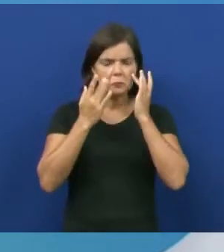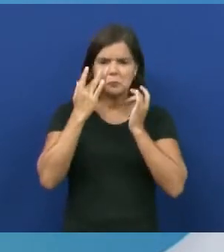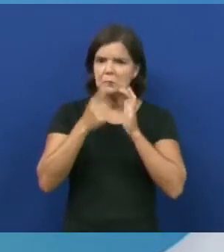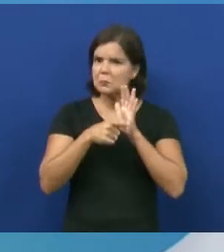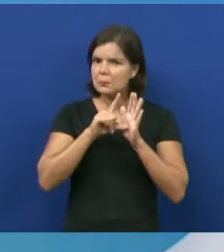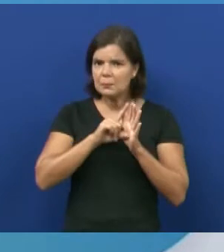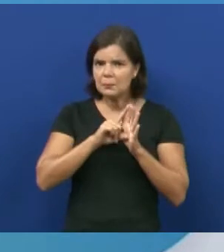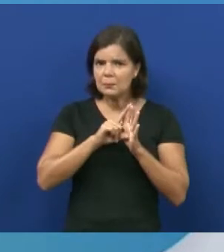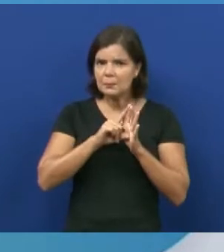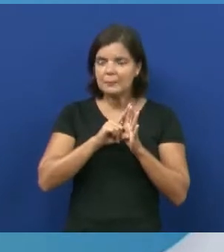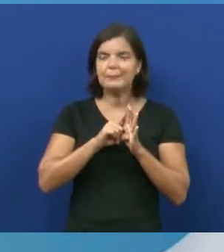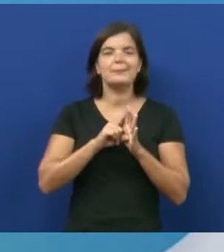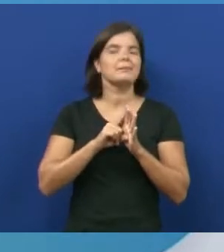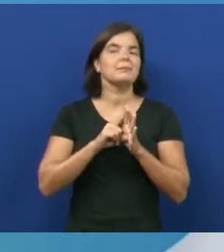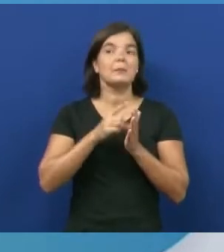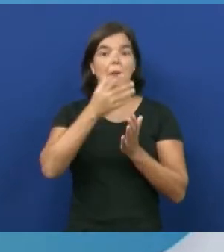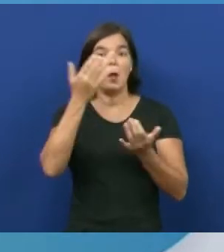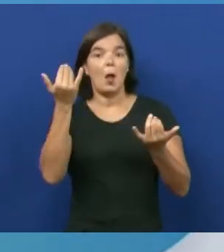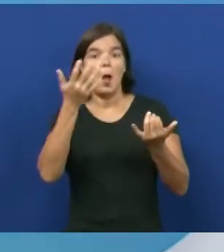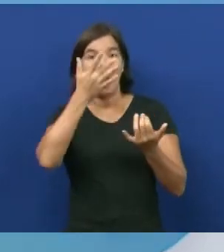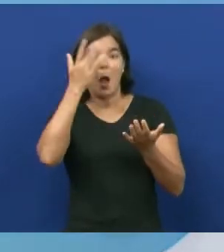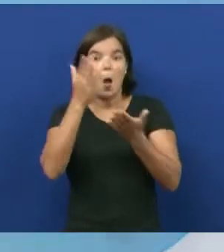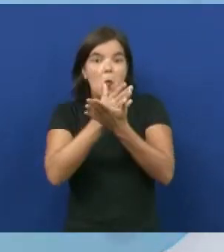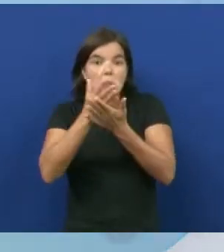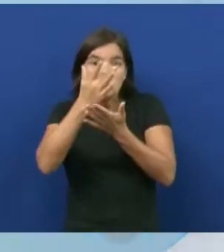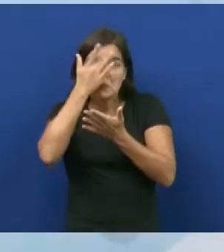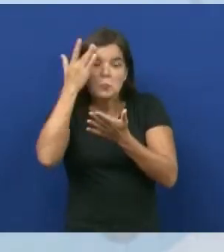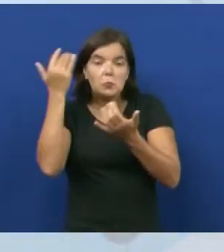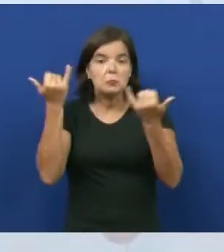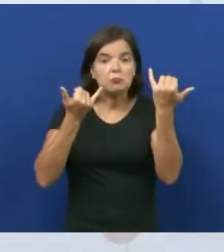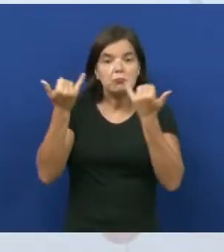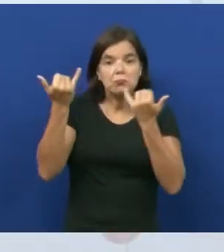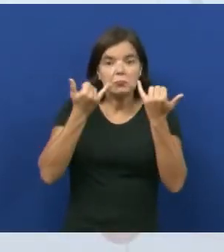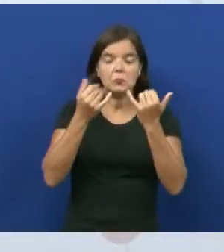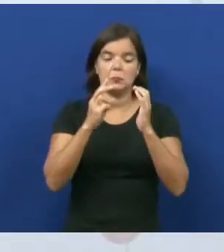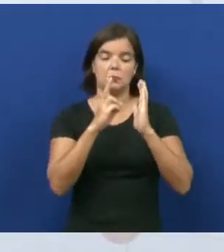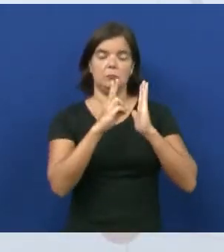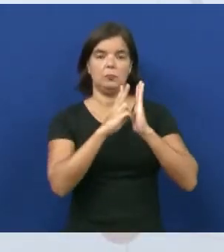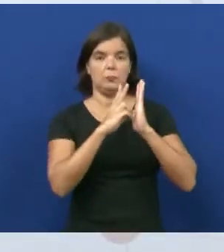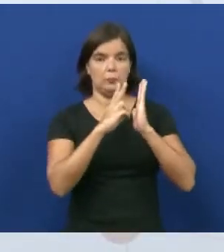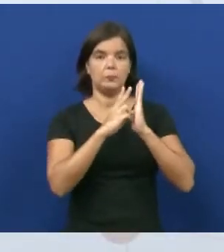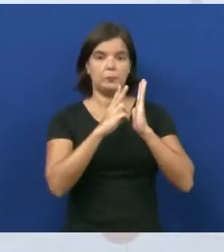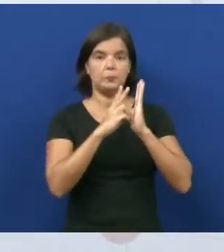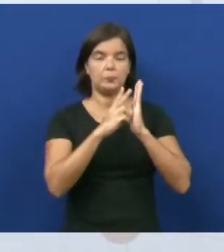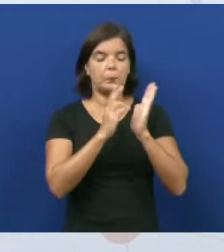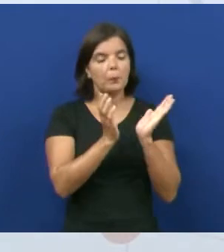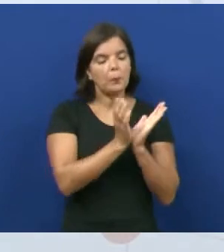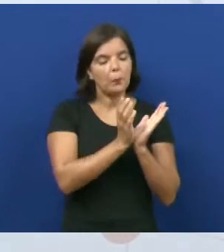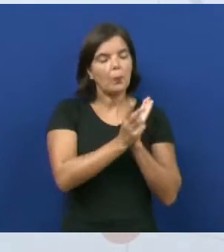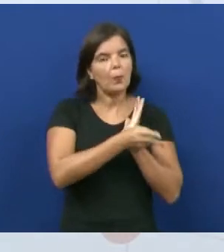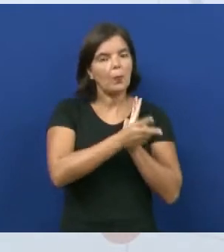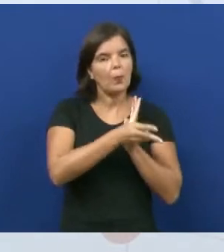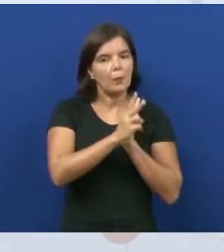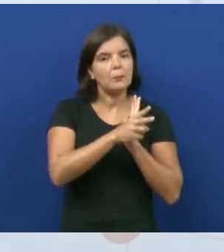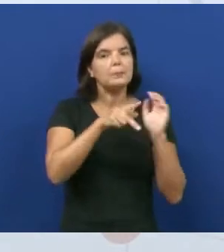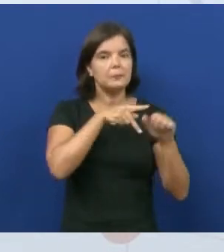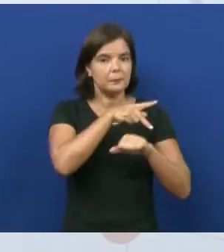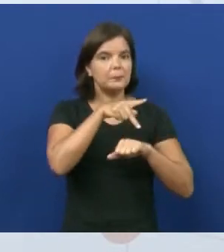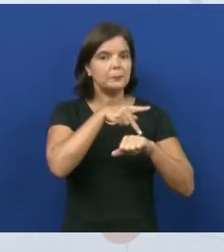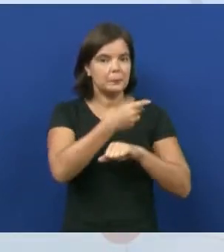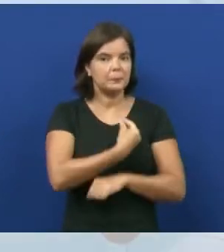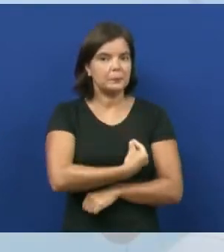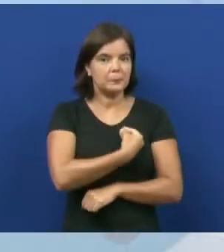antes? Dizem alguns historiadores que os indígenas, os povos nativos que moravam na nossa